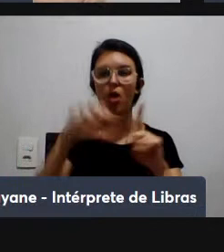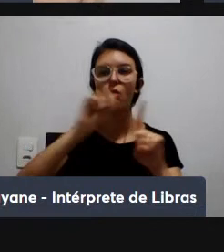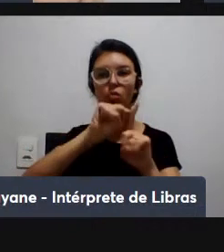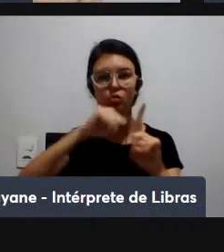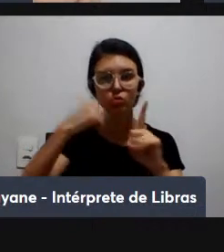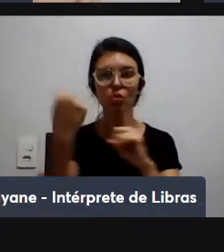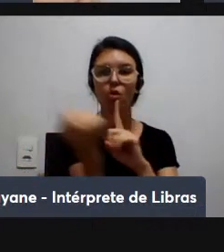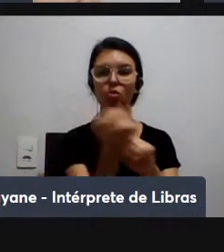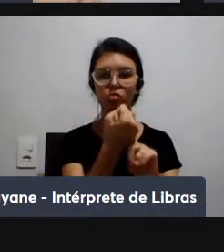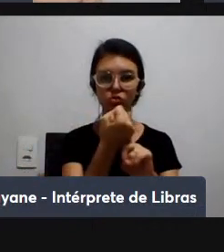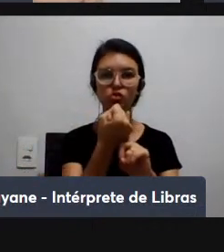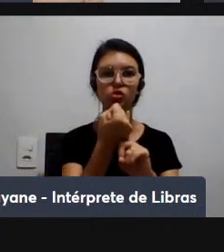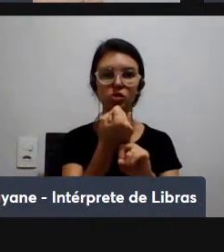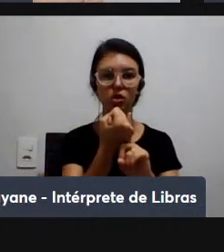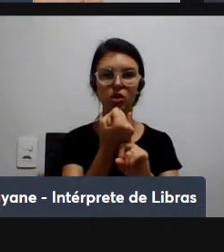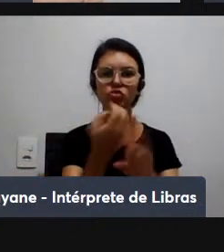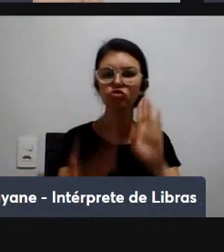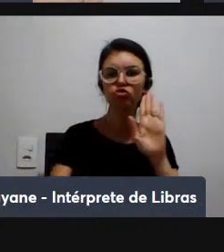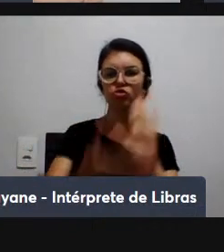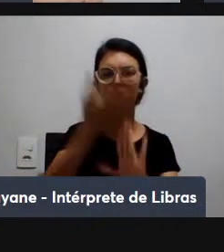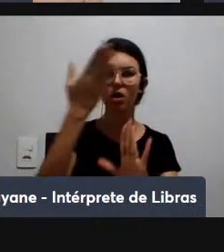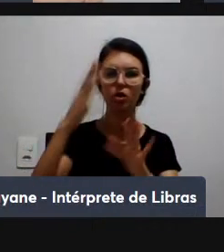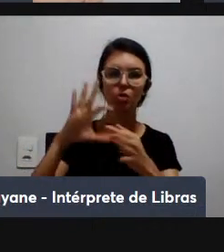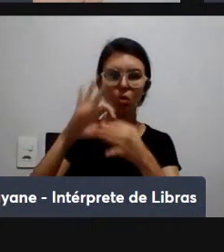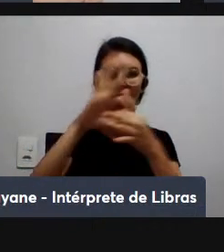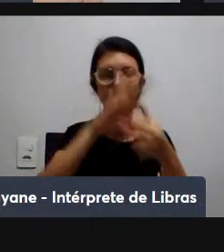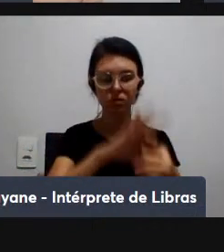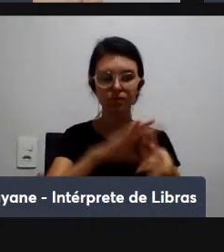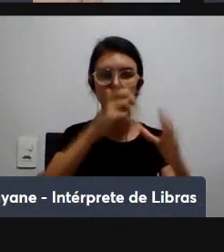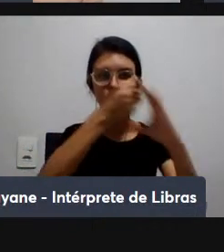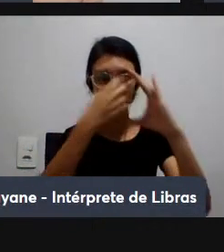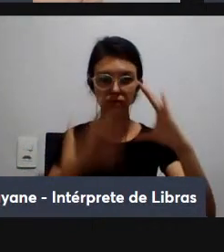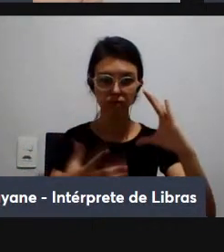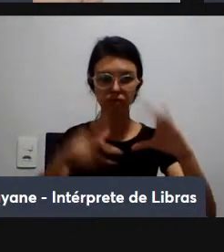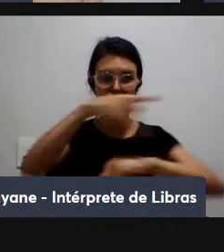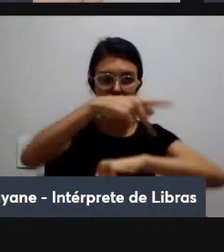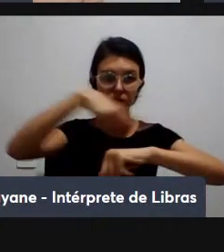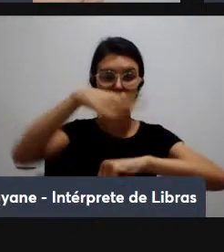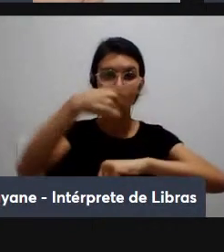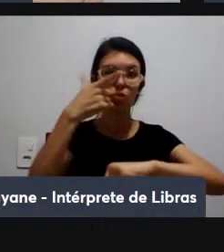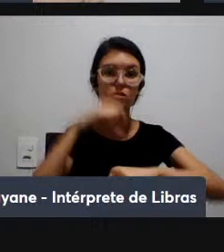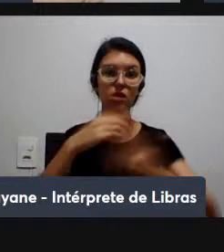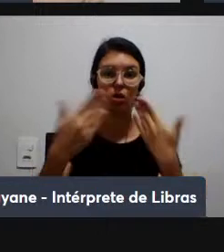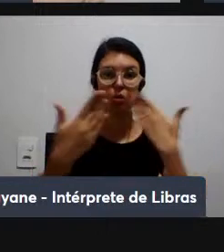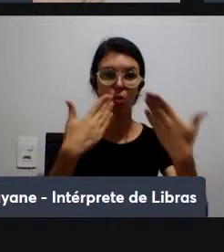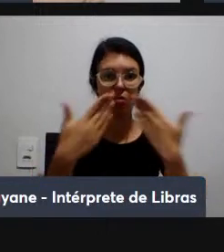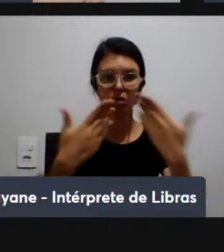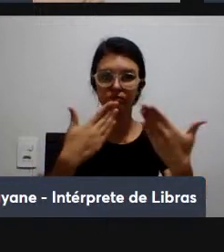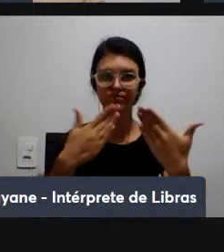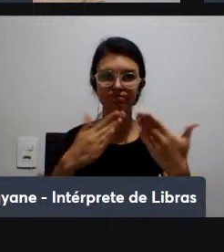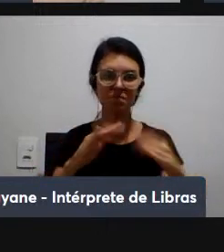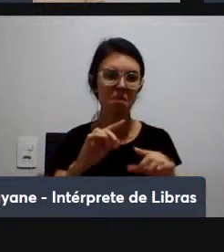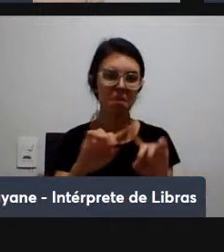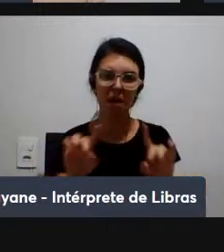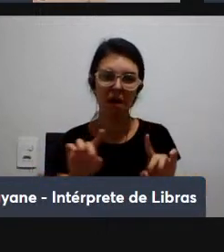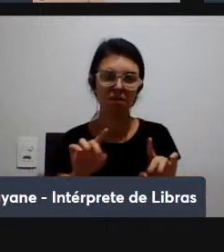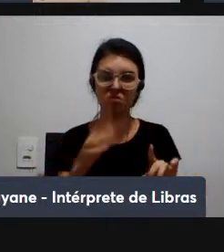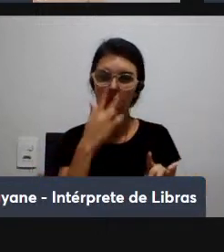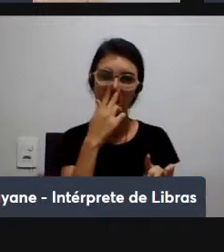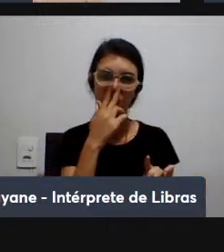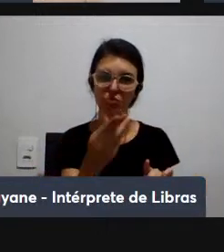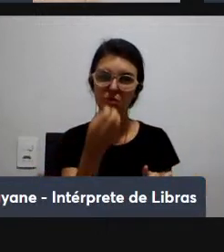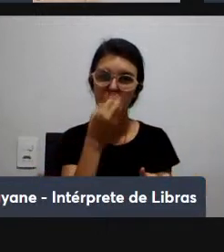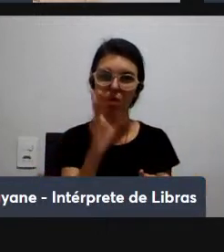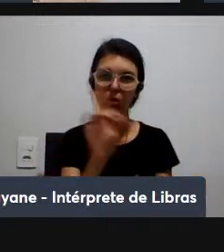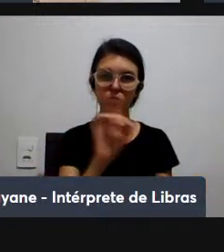descontextualiza as características dos países para compará-las, e acho que isso não faz mais sentido.